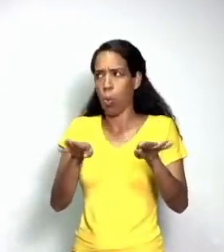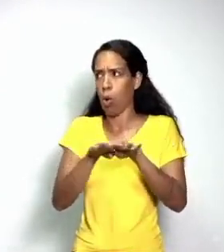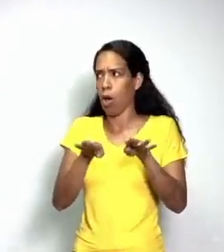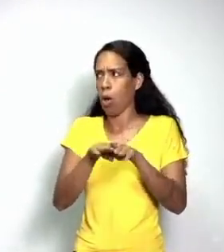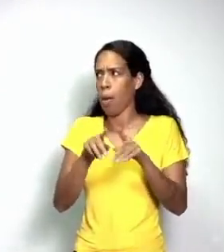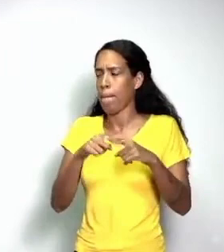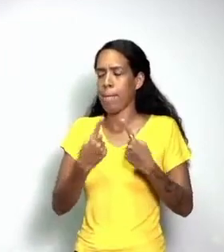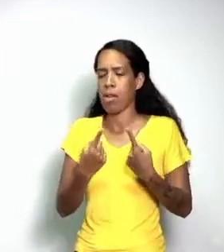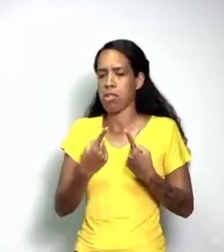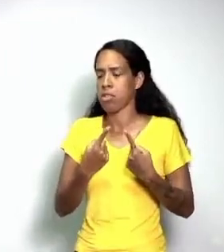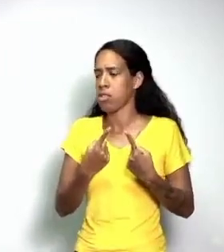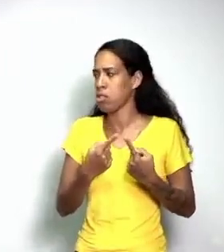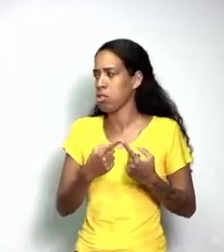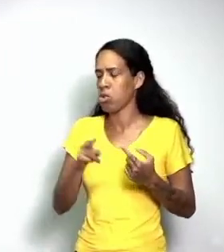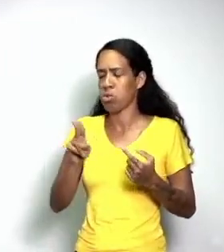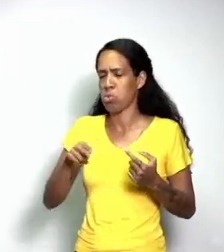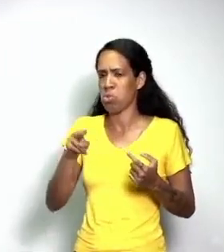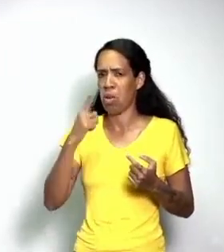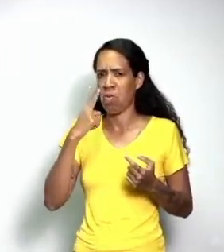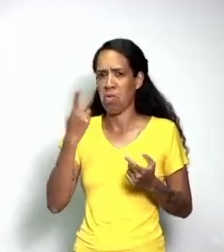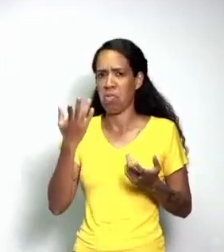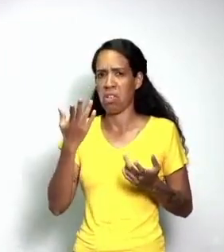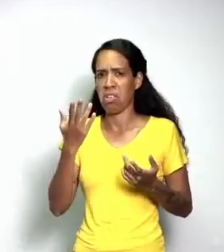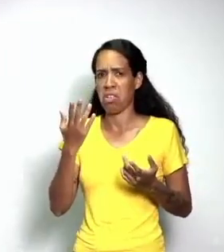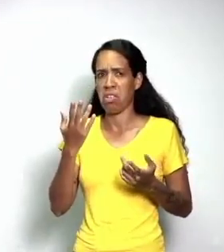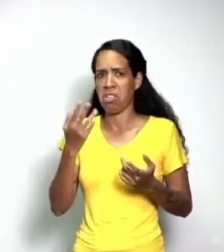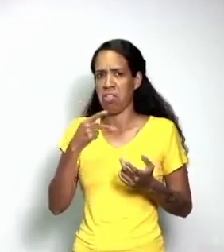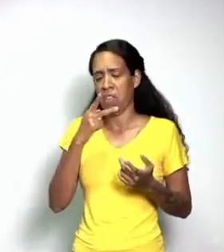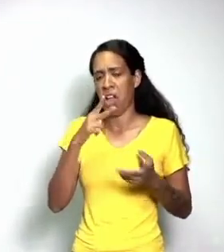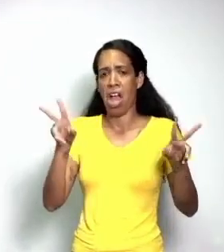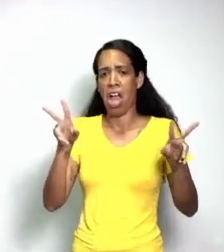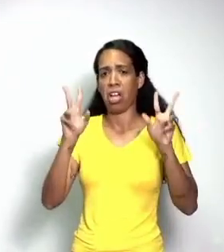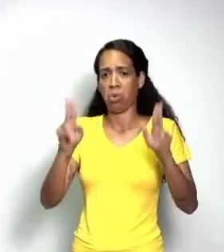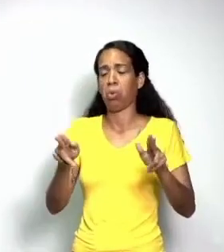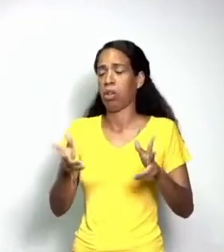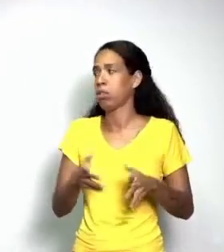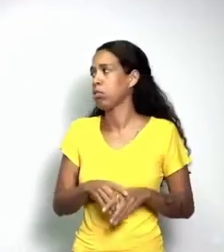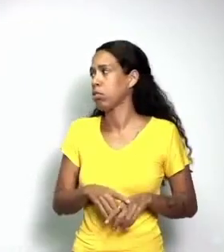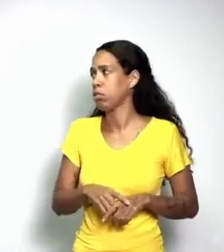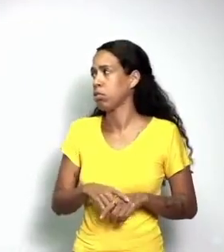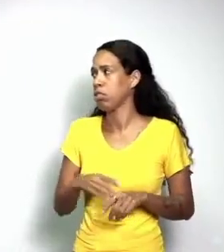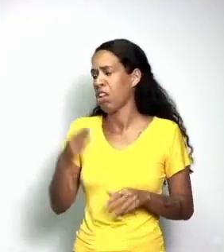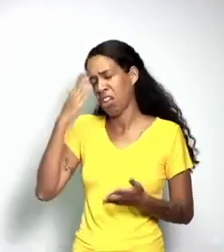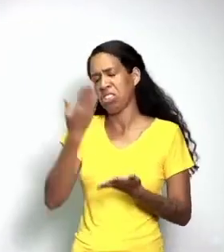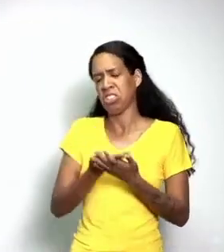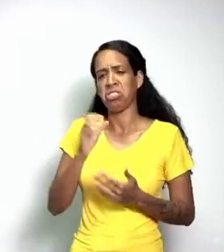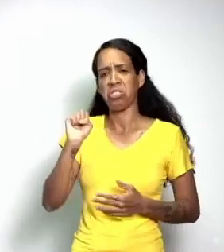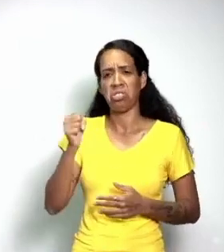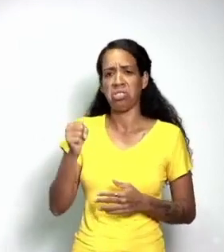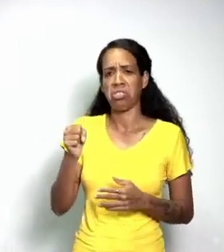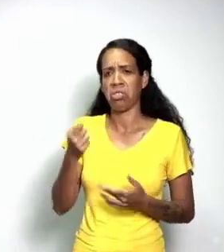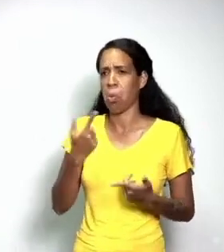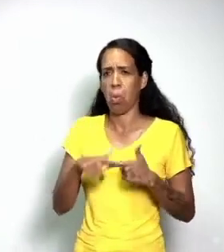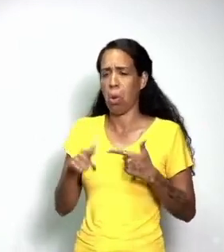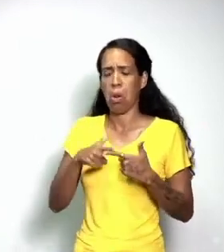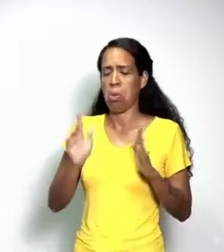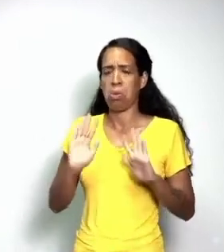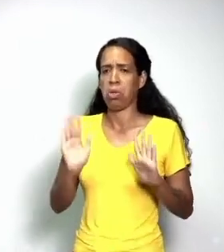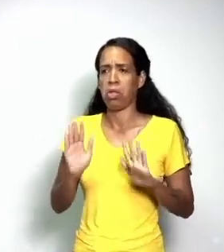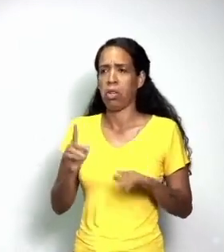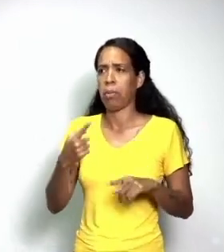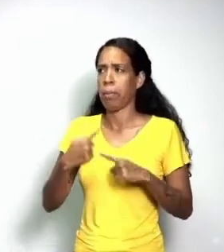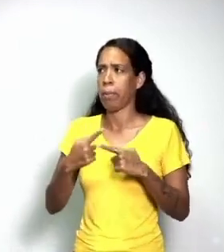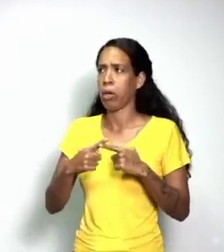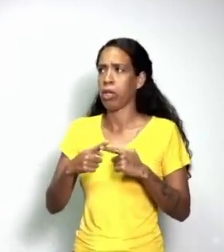mas nunca vi sendo identificado dessa maneira. Mas acredito que sim, acho que não seria um problema, não, até porque a